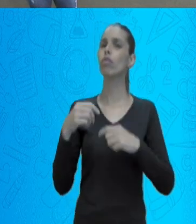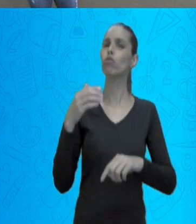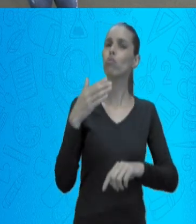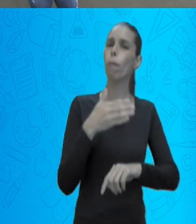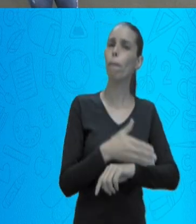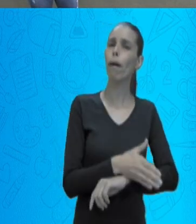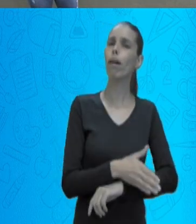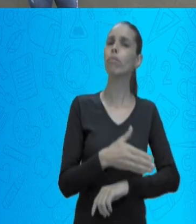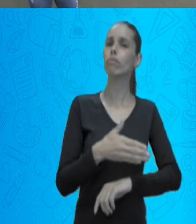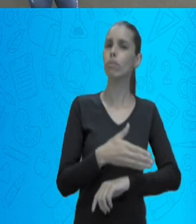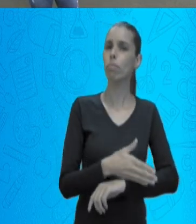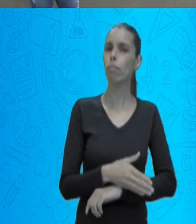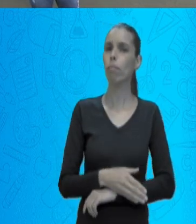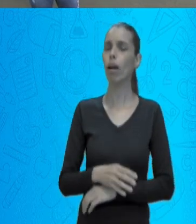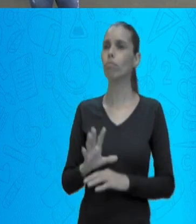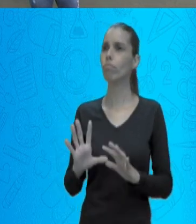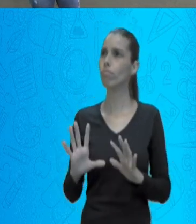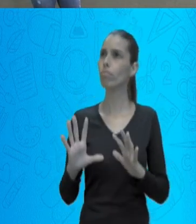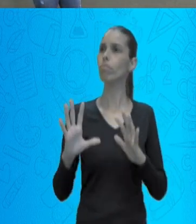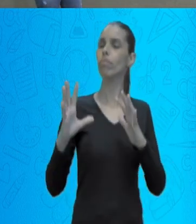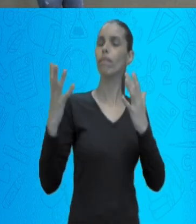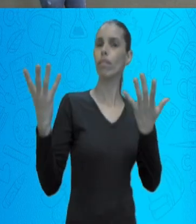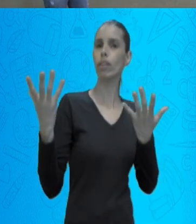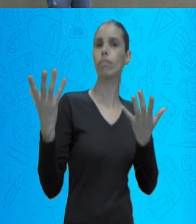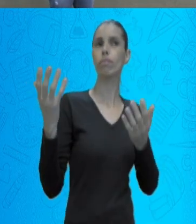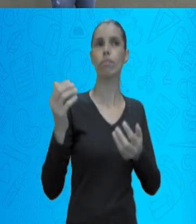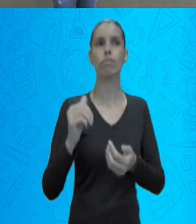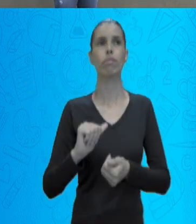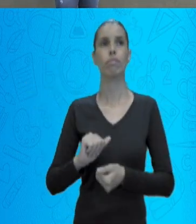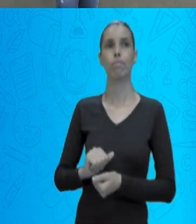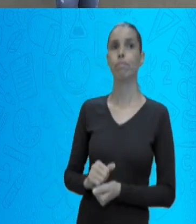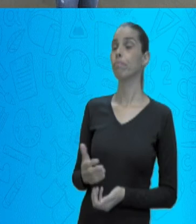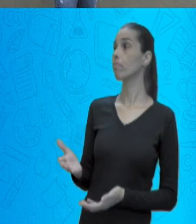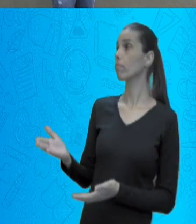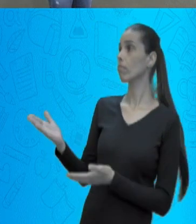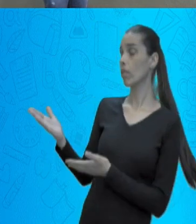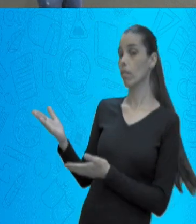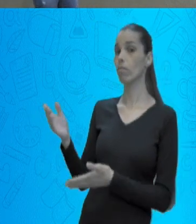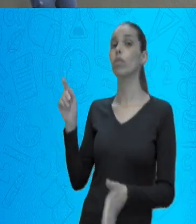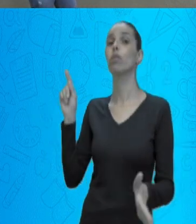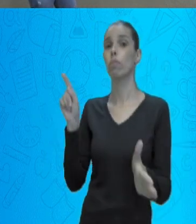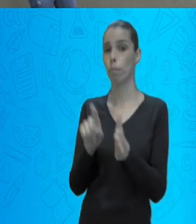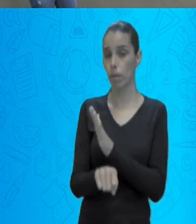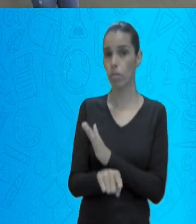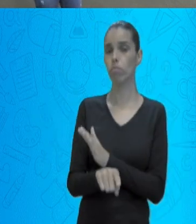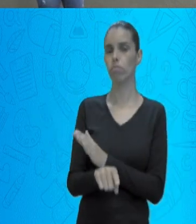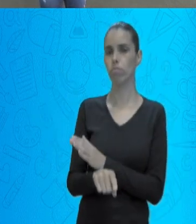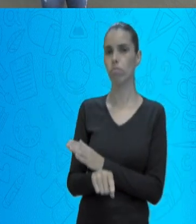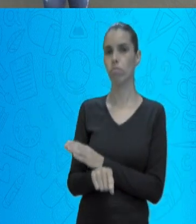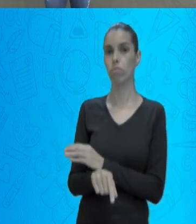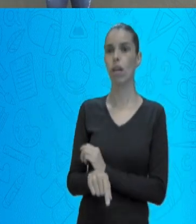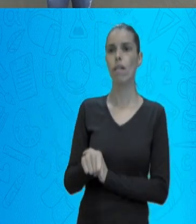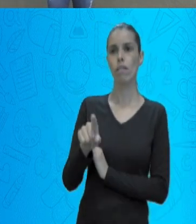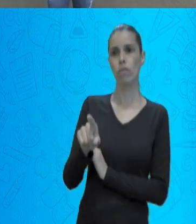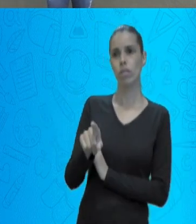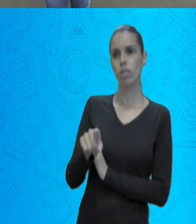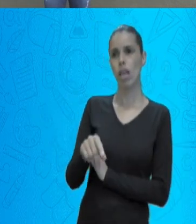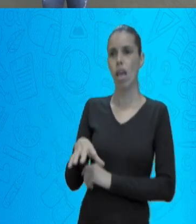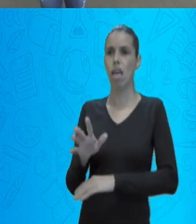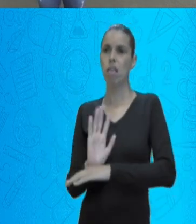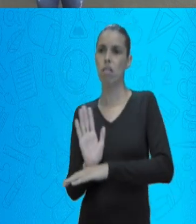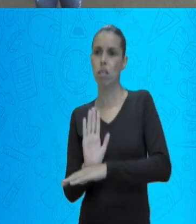estão perguntando, vocês querem participar? Então está dizendo isso, está interrogando. Você gostaria de ir ao